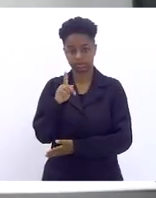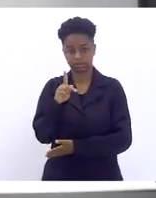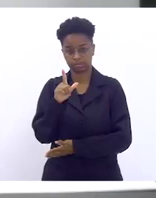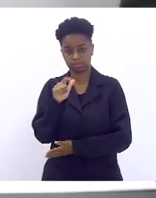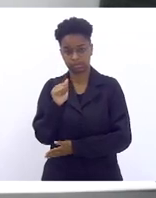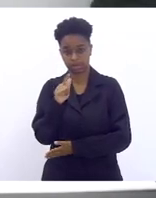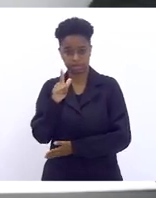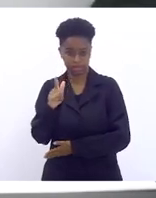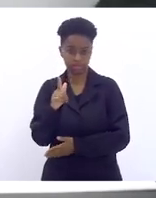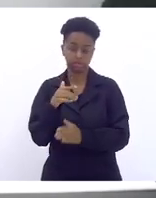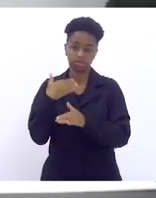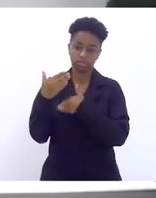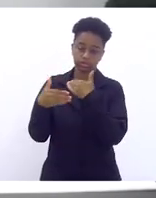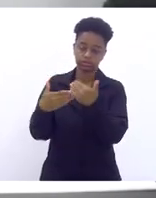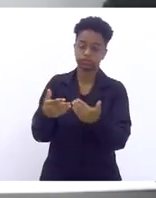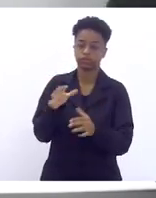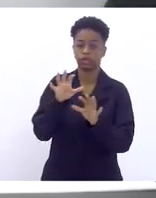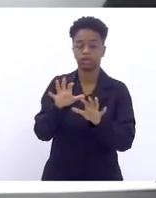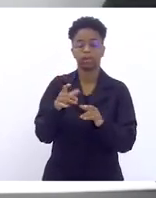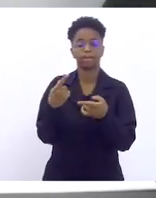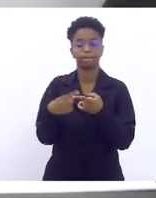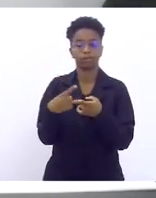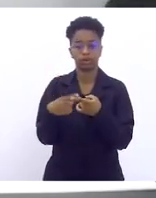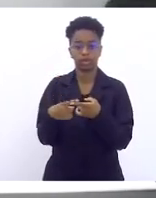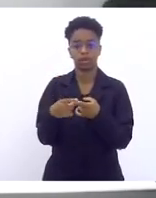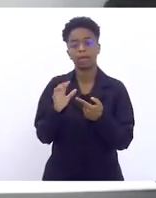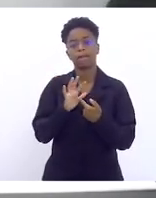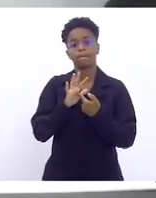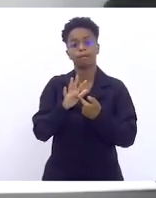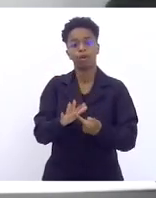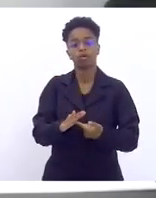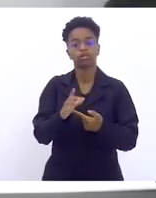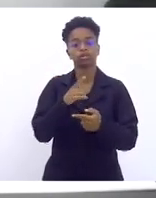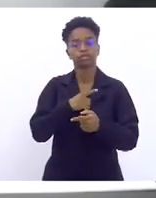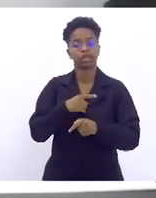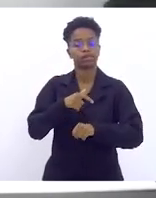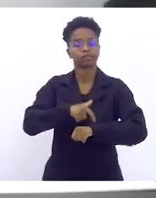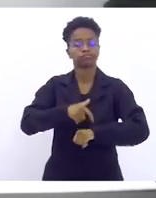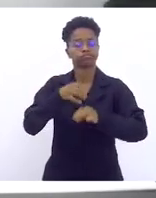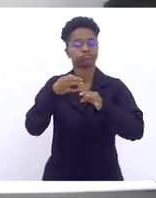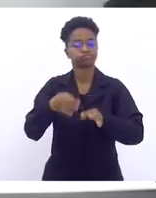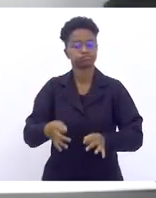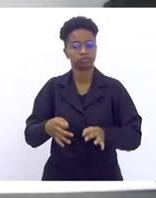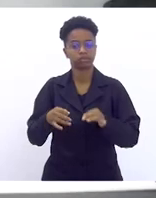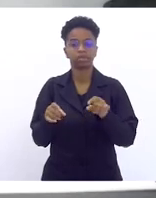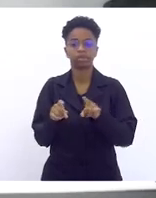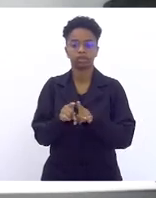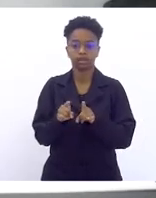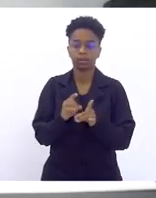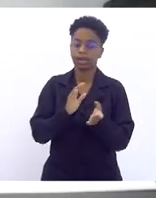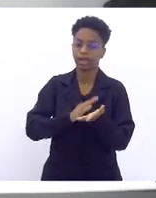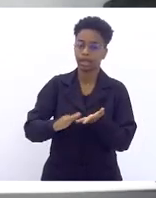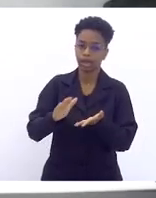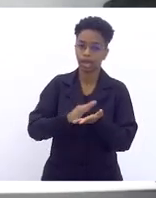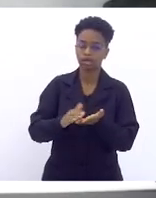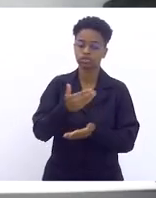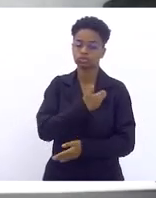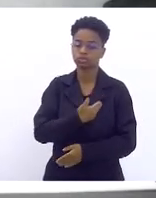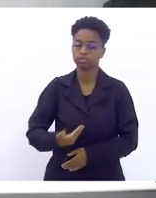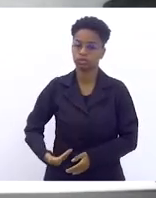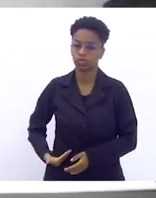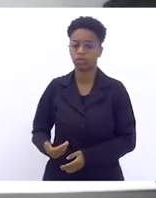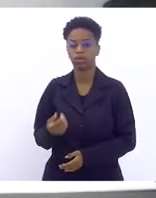tá desenvolvendo isso porque é colocar ritmo né é colocar gasto público a receita